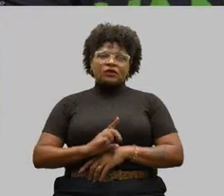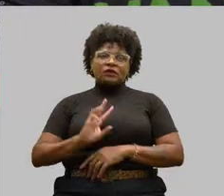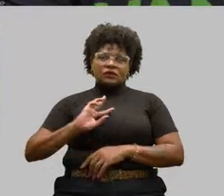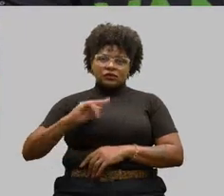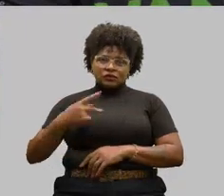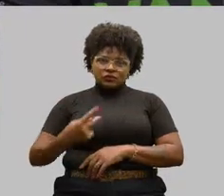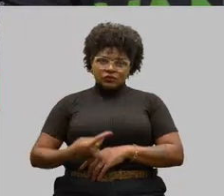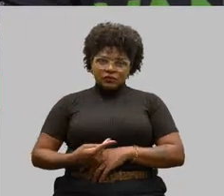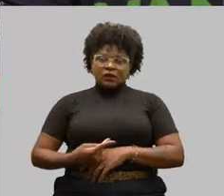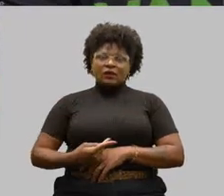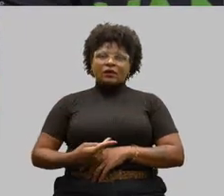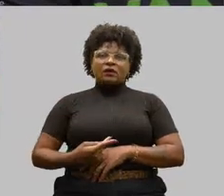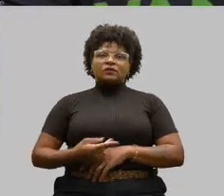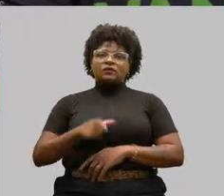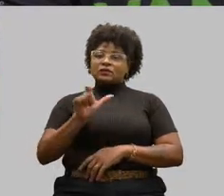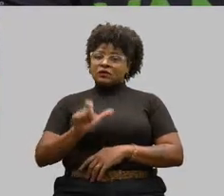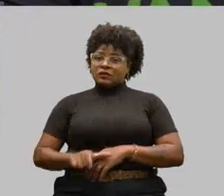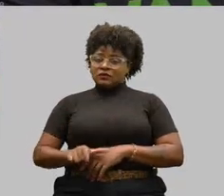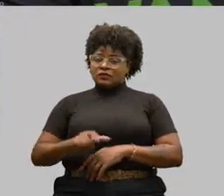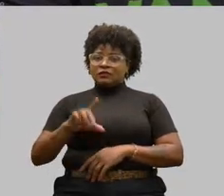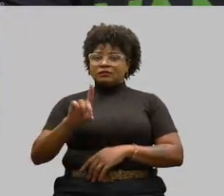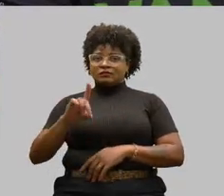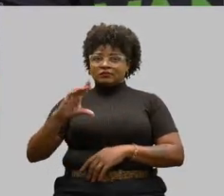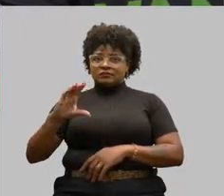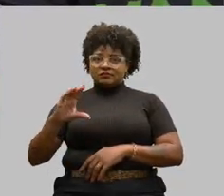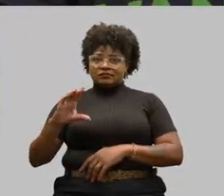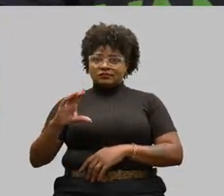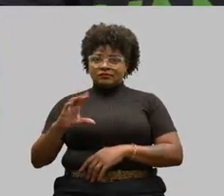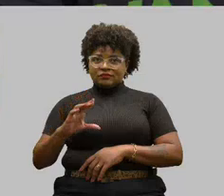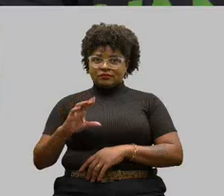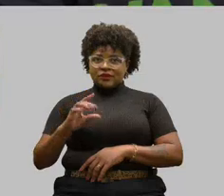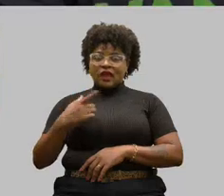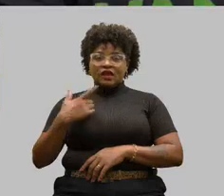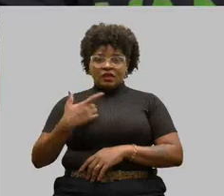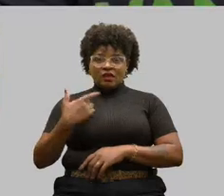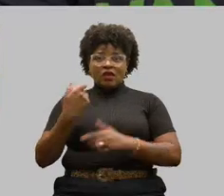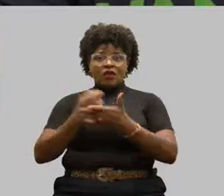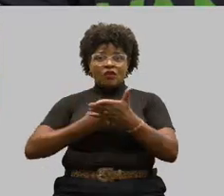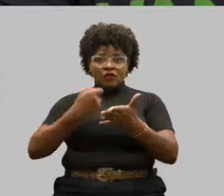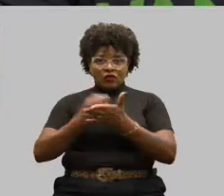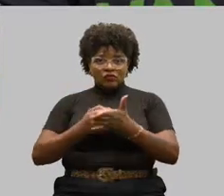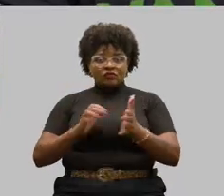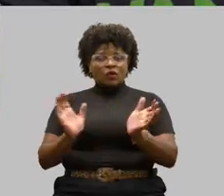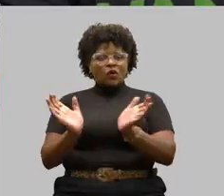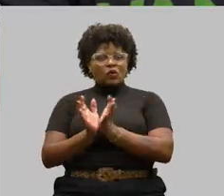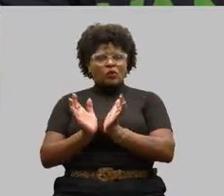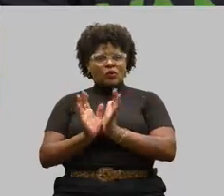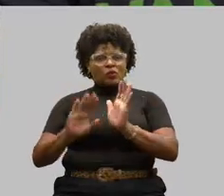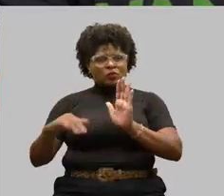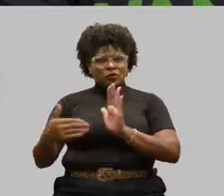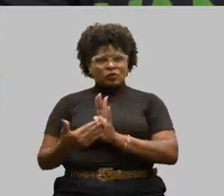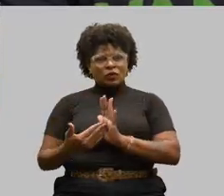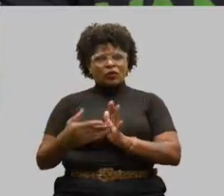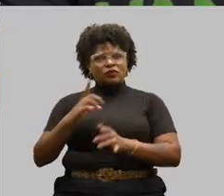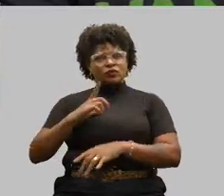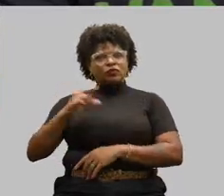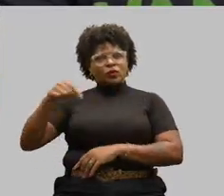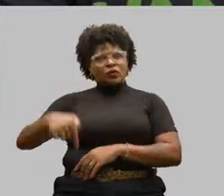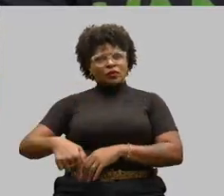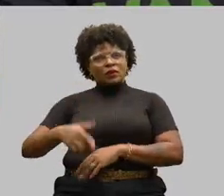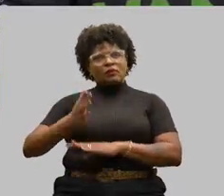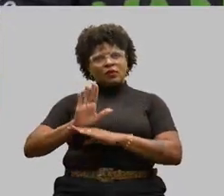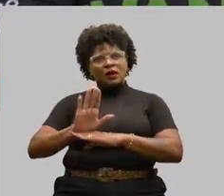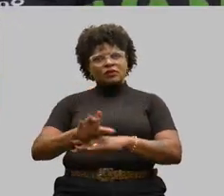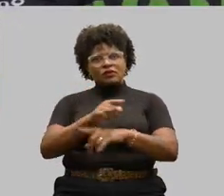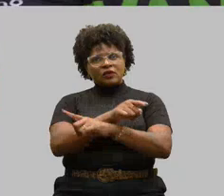dá e vou correr atrás disso a equipe toda e nós estamos aqui para ajudar vocês